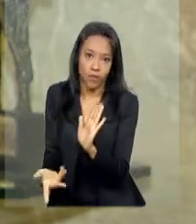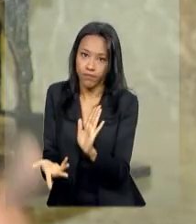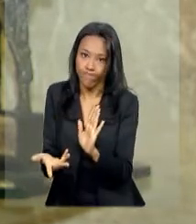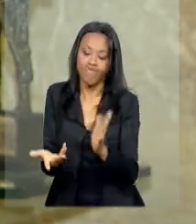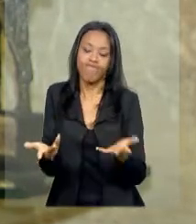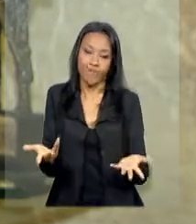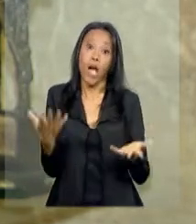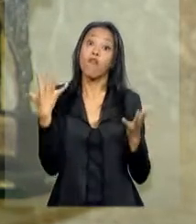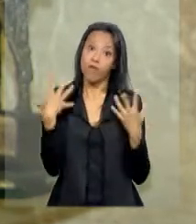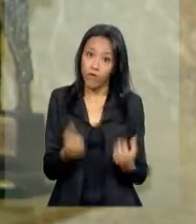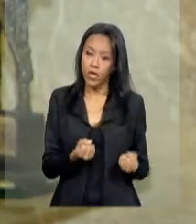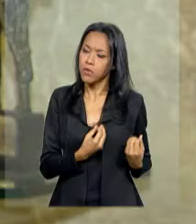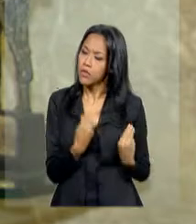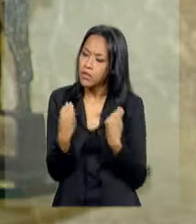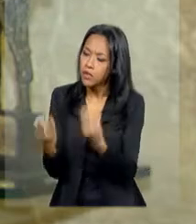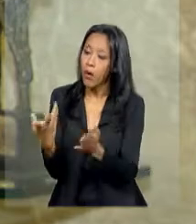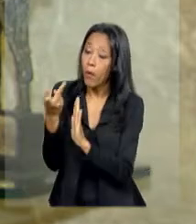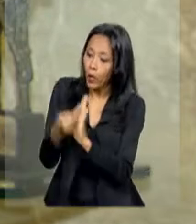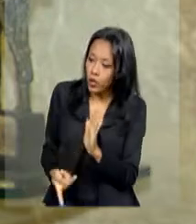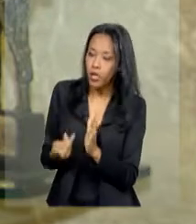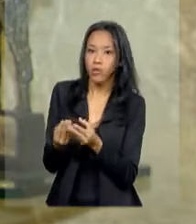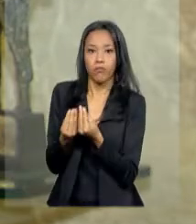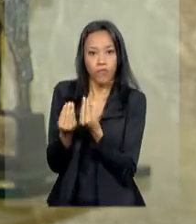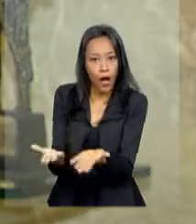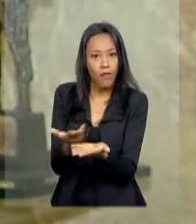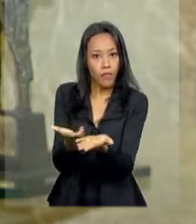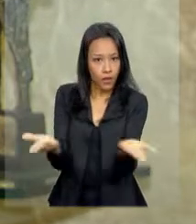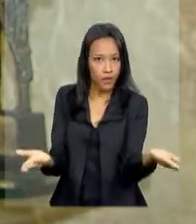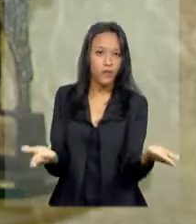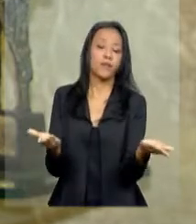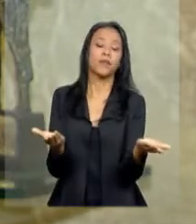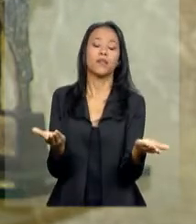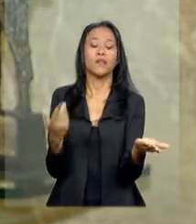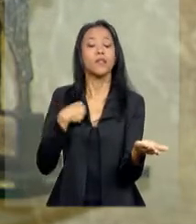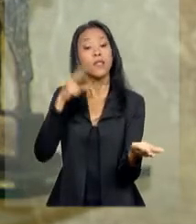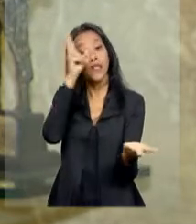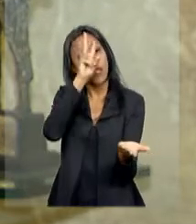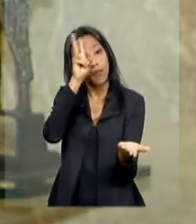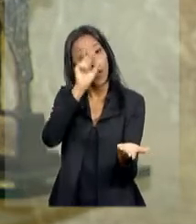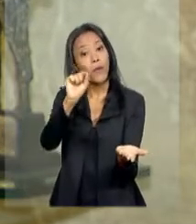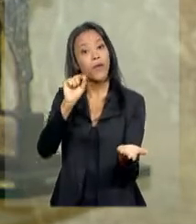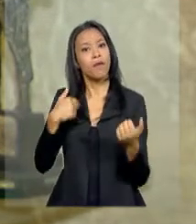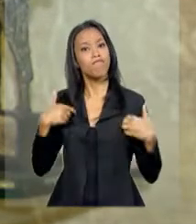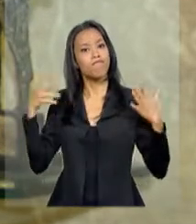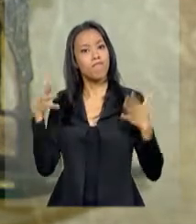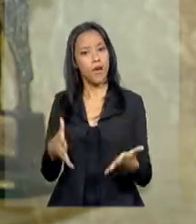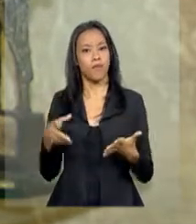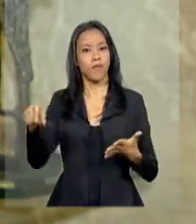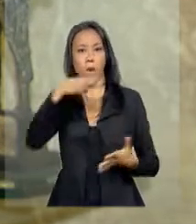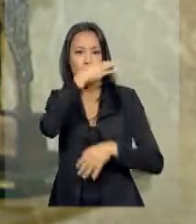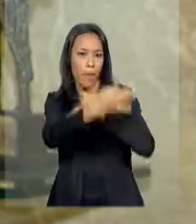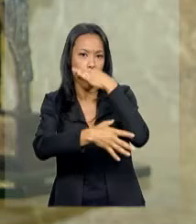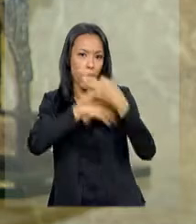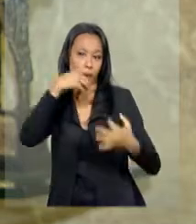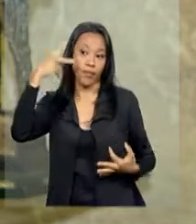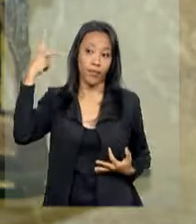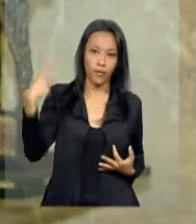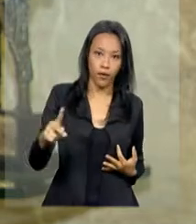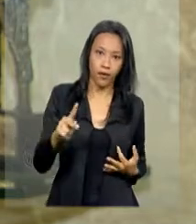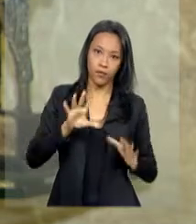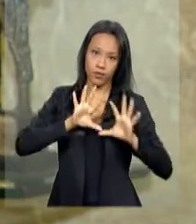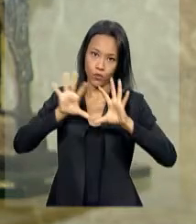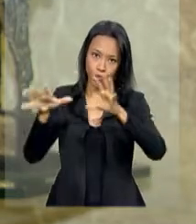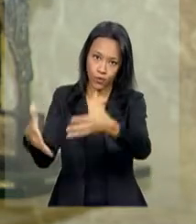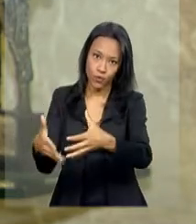Então nós vamos deixar projetos para eles. E agora, lembre-se, tudo com a participação deles para poder não